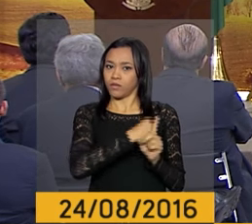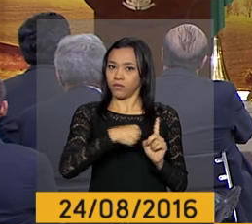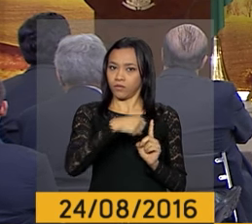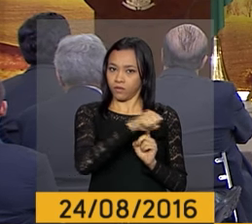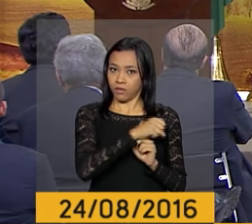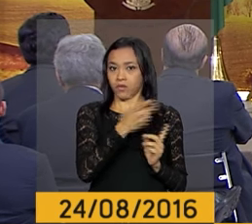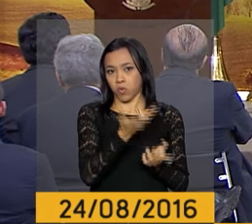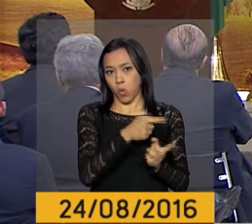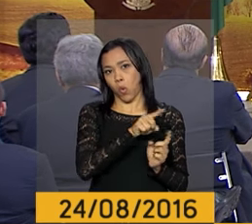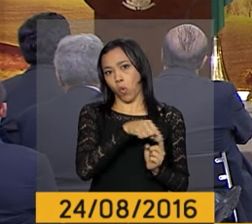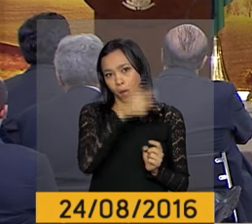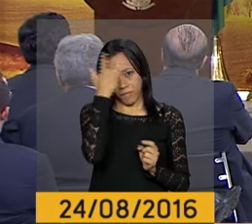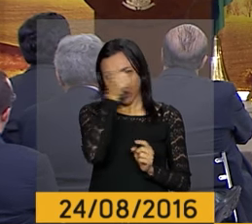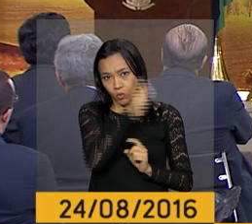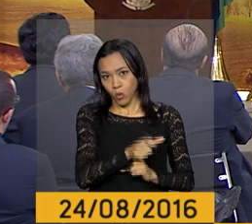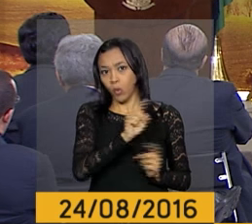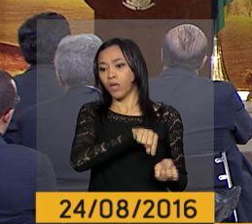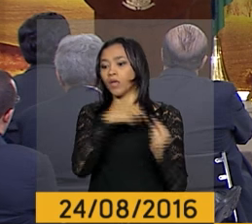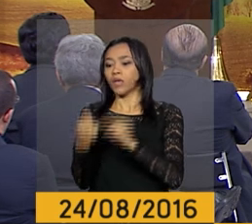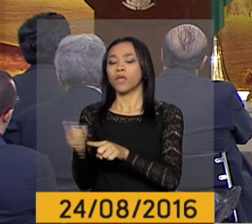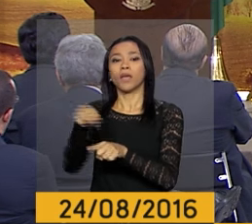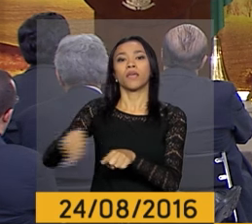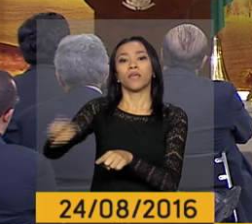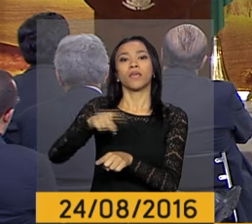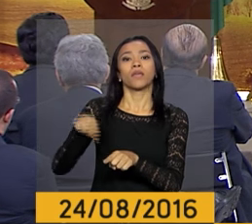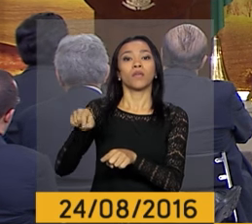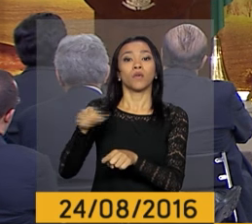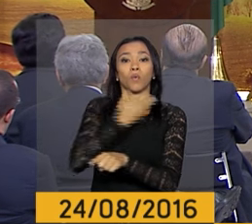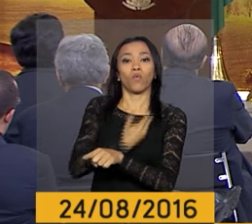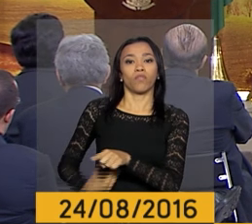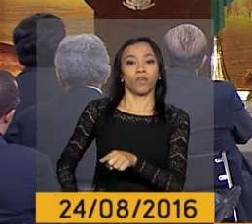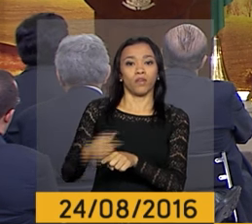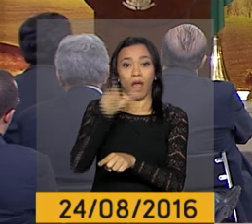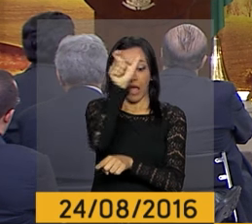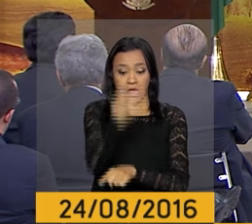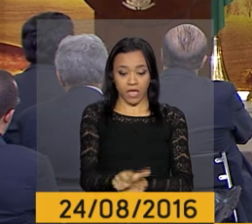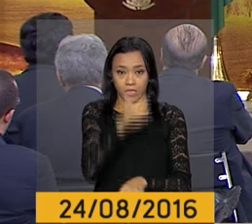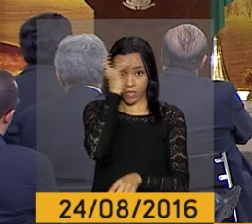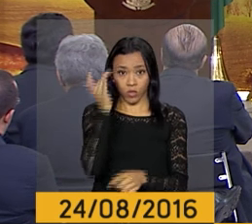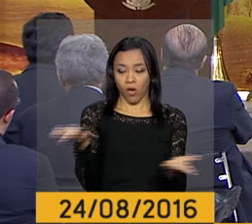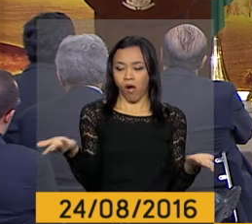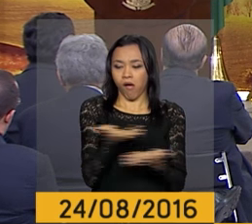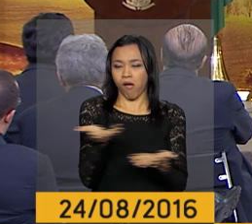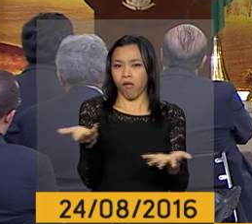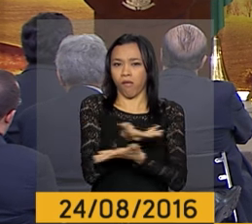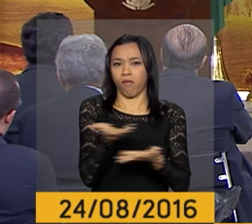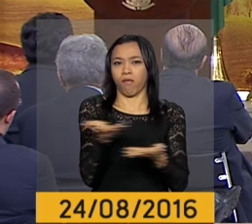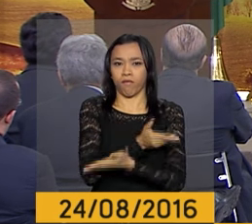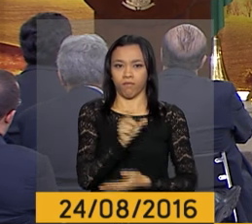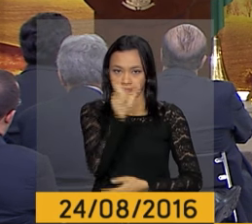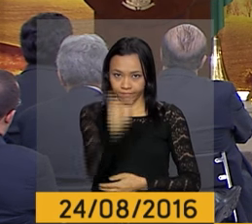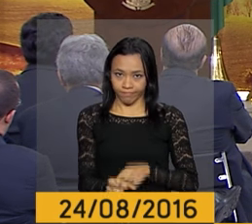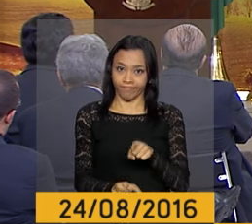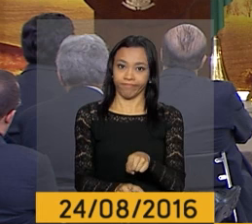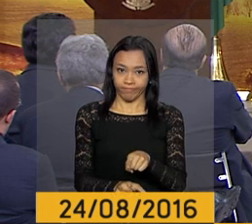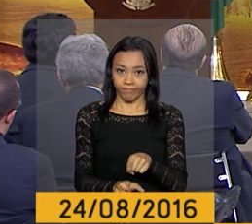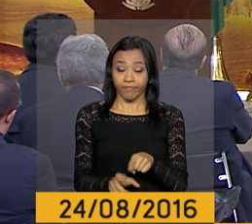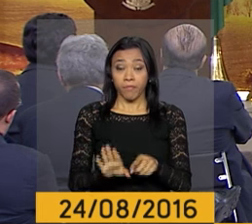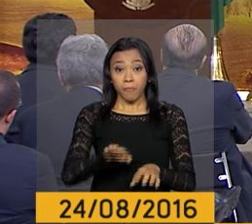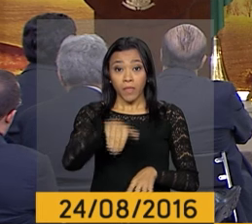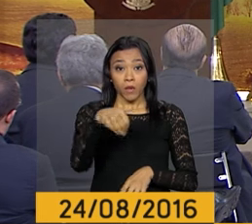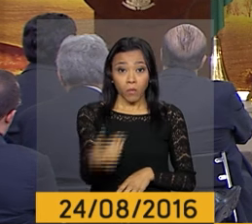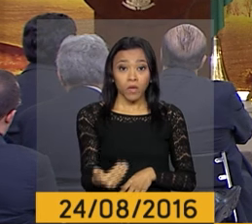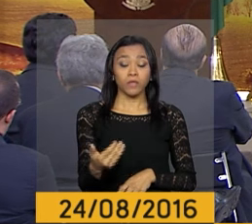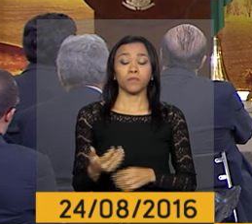administração. Ora bem, no instante em que o Ministério da Agricultura traz esta